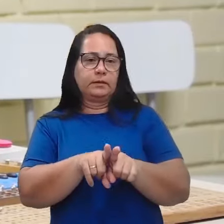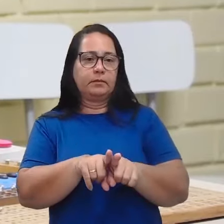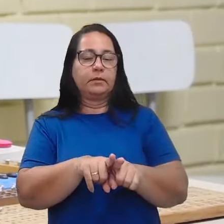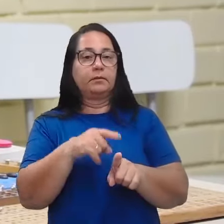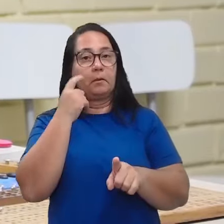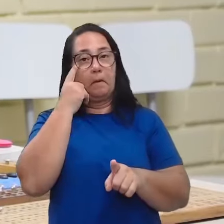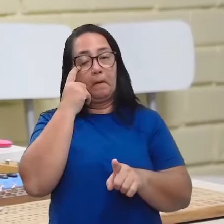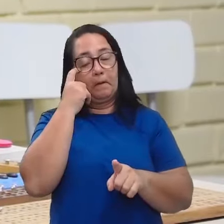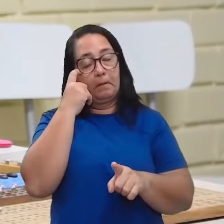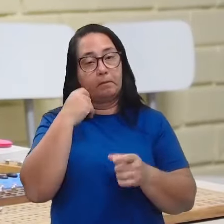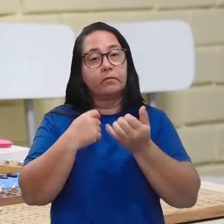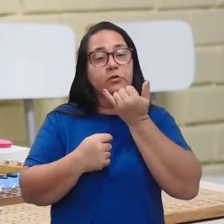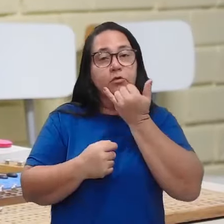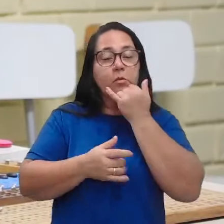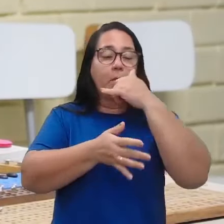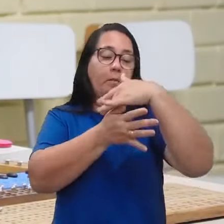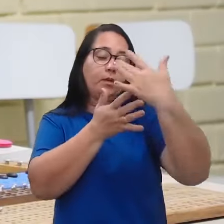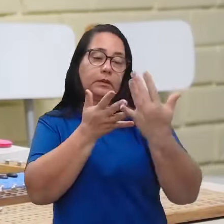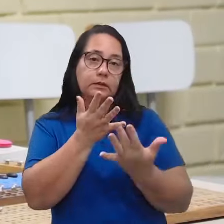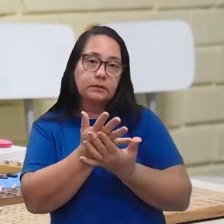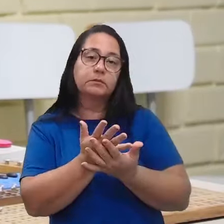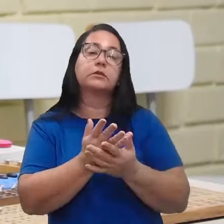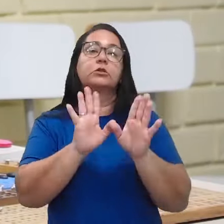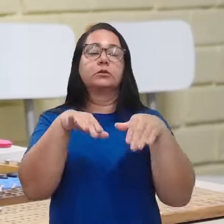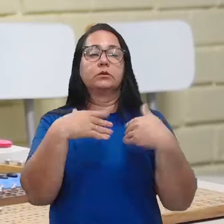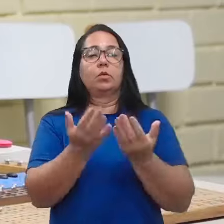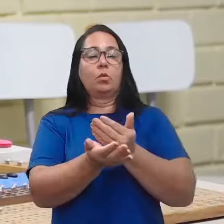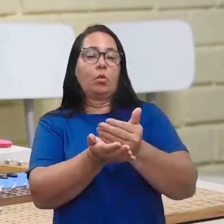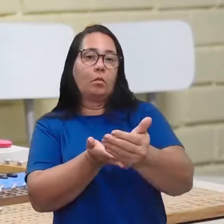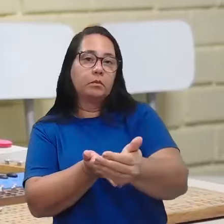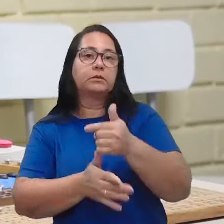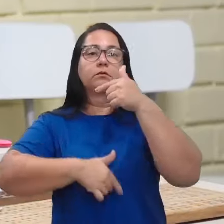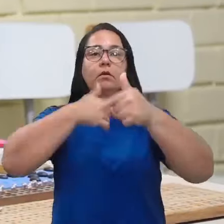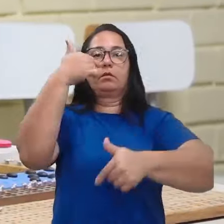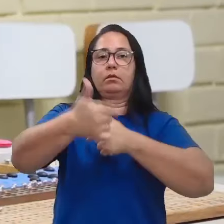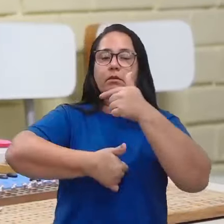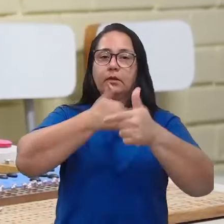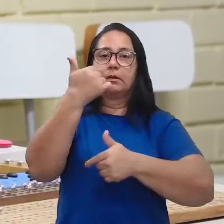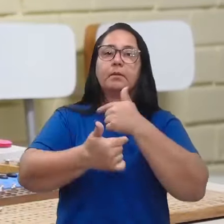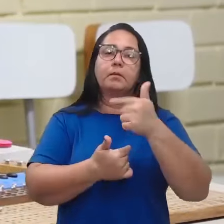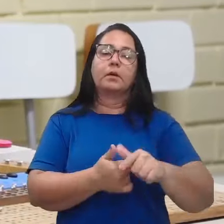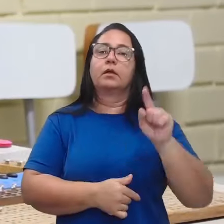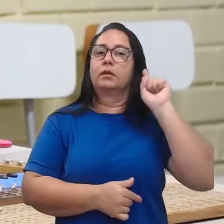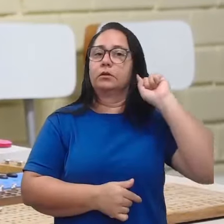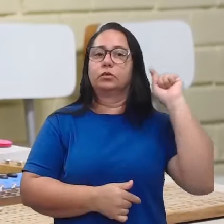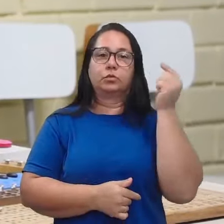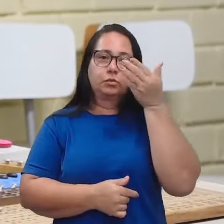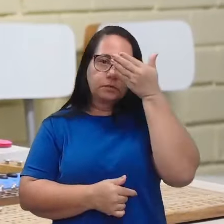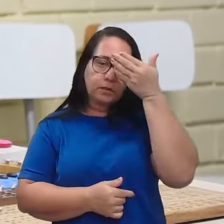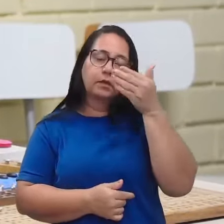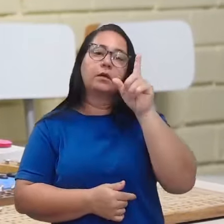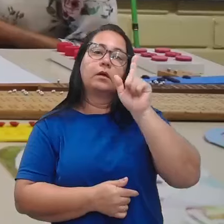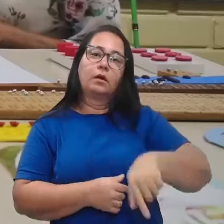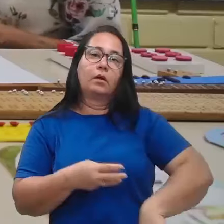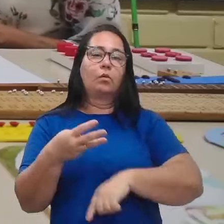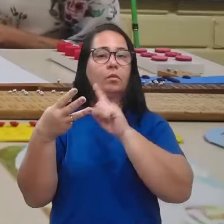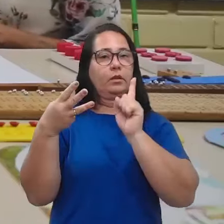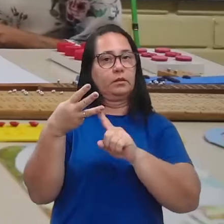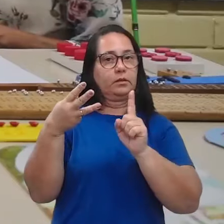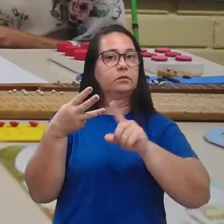perdão, pela Libras. Entendi. E foi quando eu comecei a trabalhar com a surdocegueira. Entendi. é uma terceira